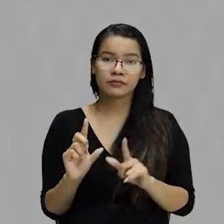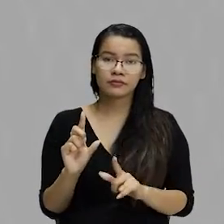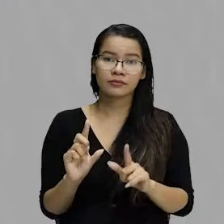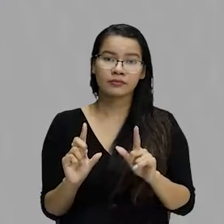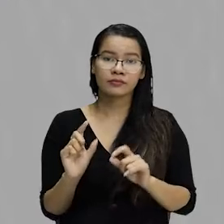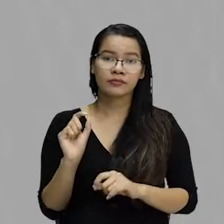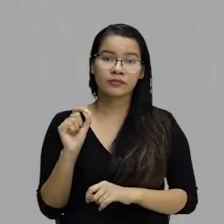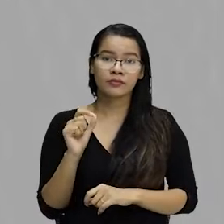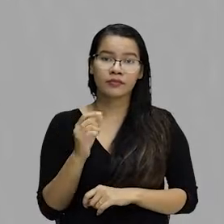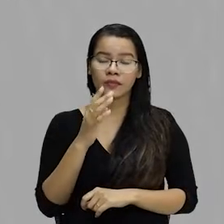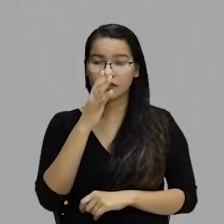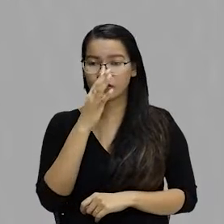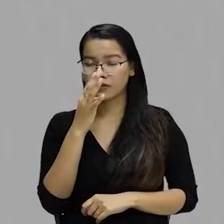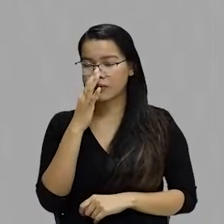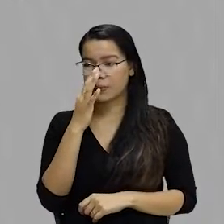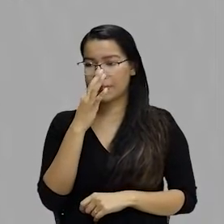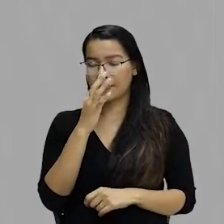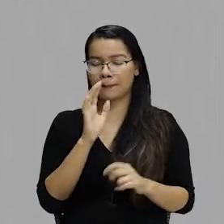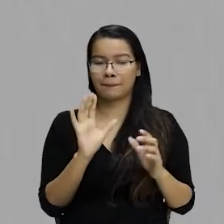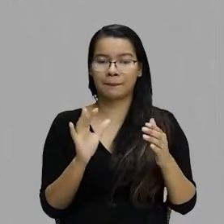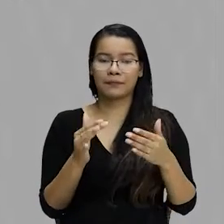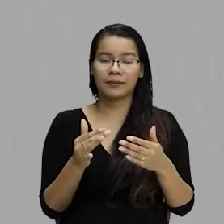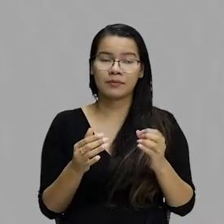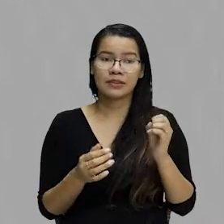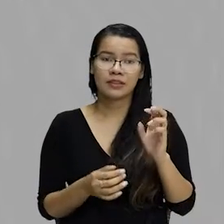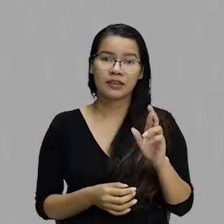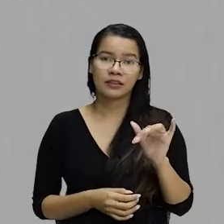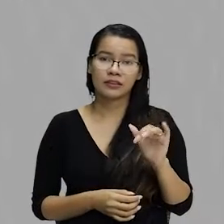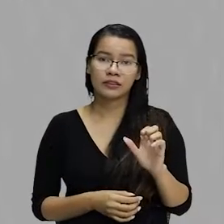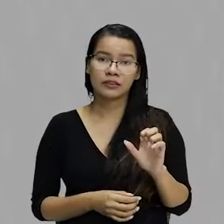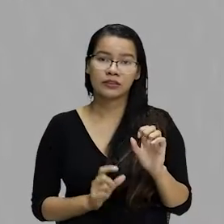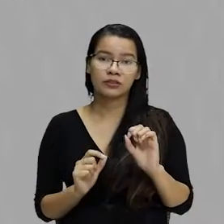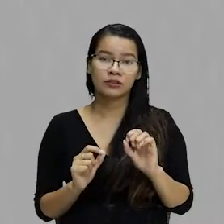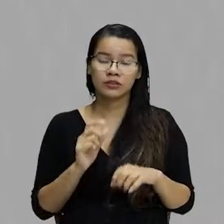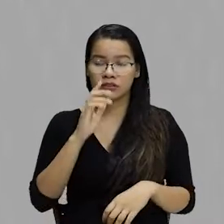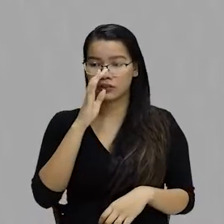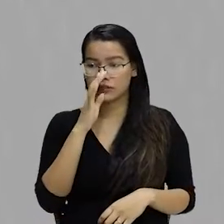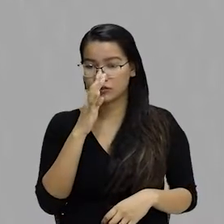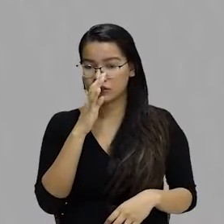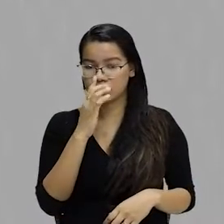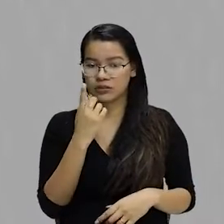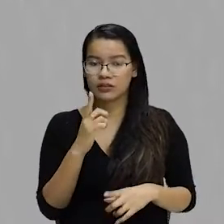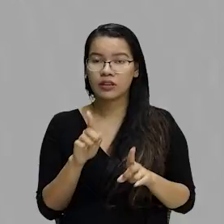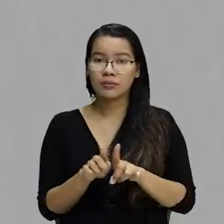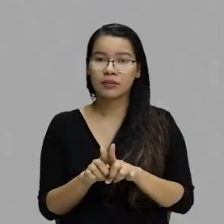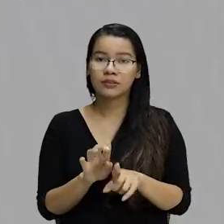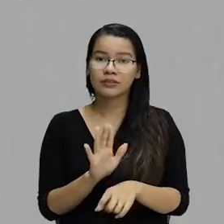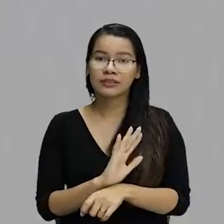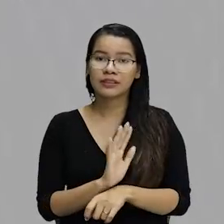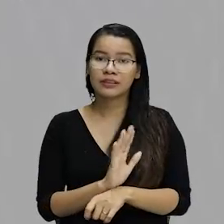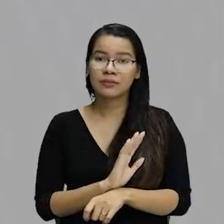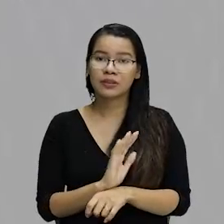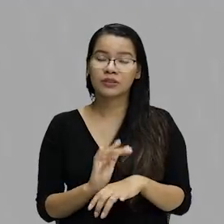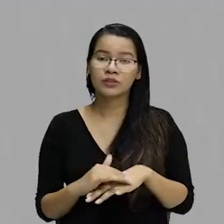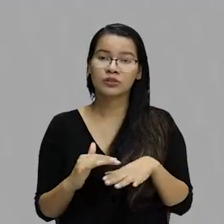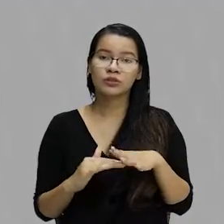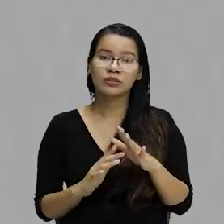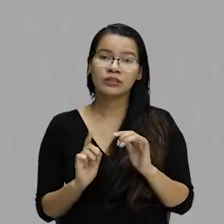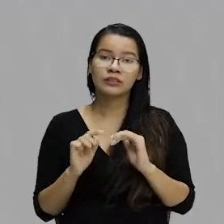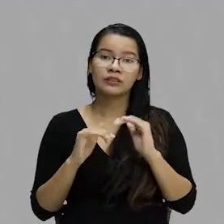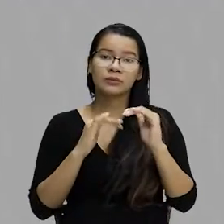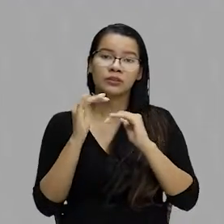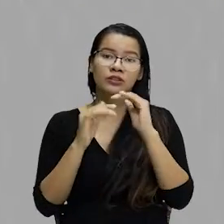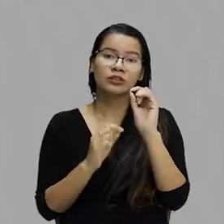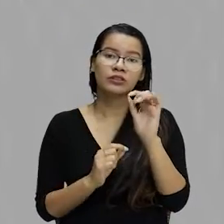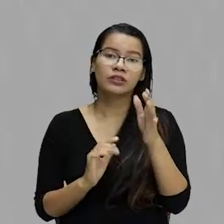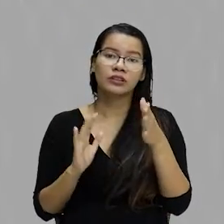ao que você assiste numa série, aplica-se ao que você assiste no cinema. Todos eles, todos esses processos que eu